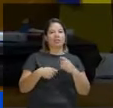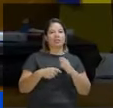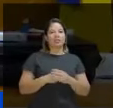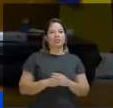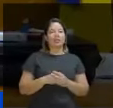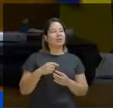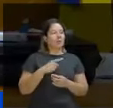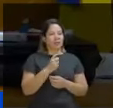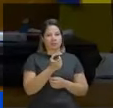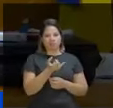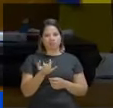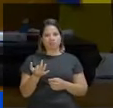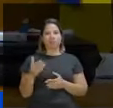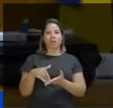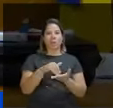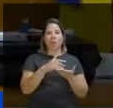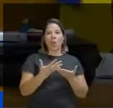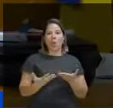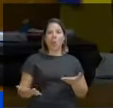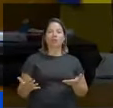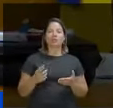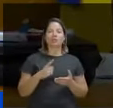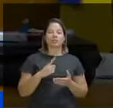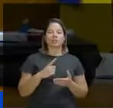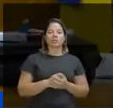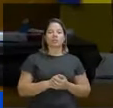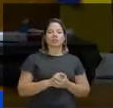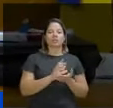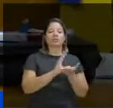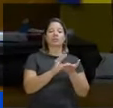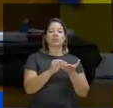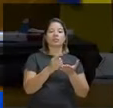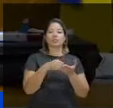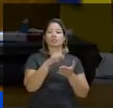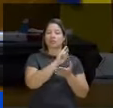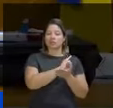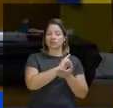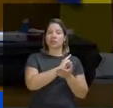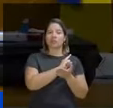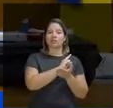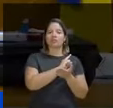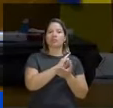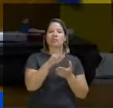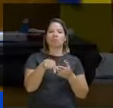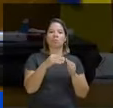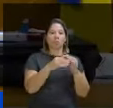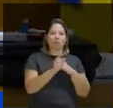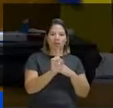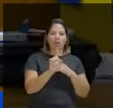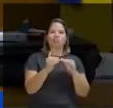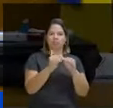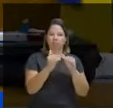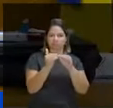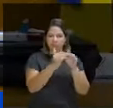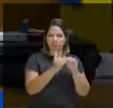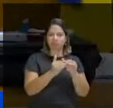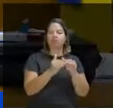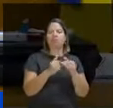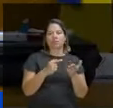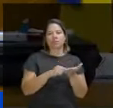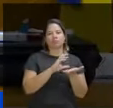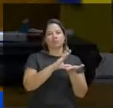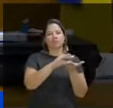para tanto, submeto a ata da sessão anterior aos pares, não havendo óbice, a ata será declarada